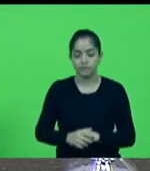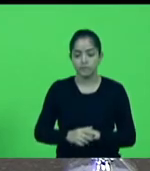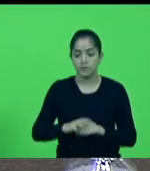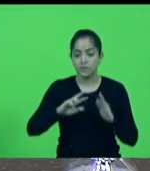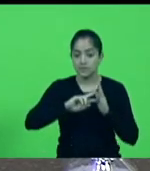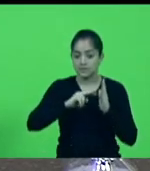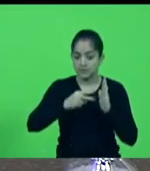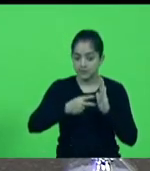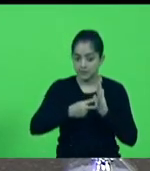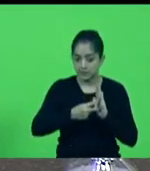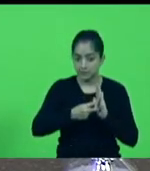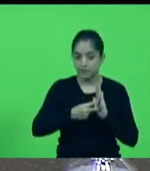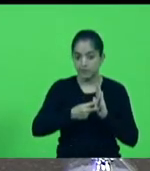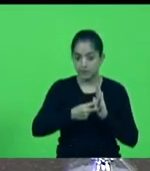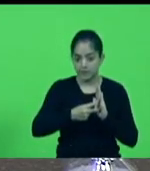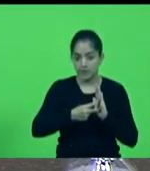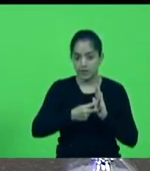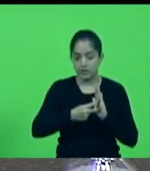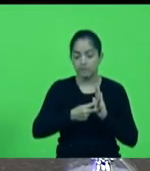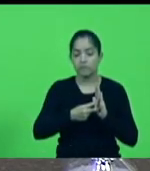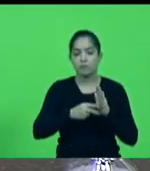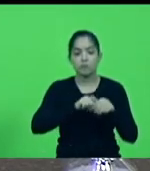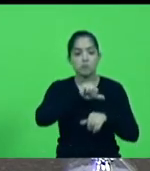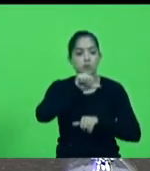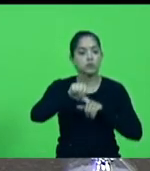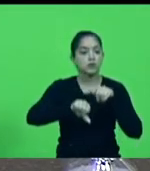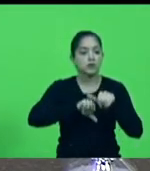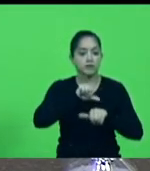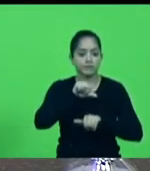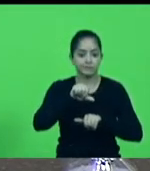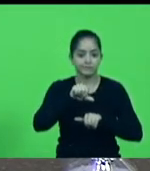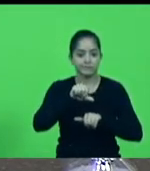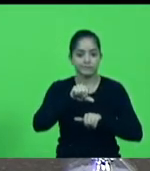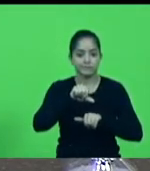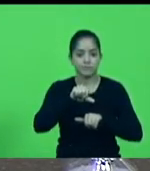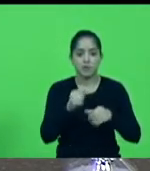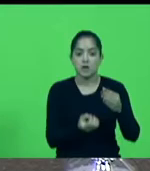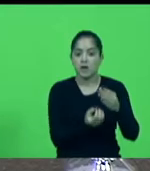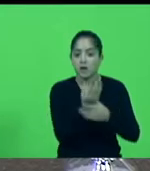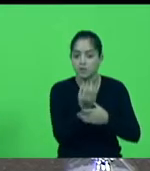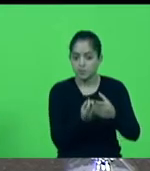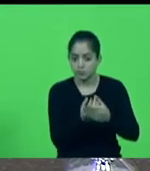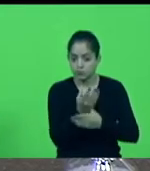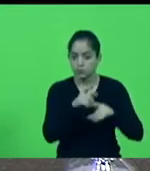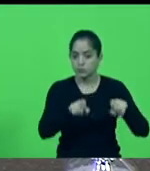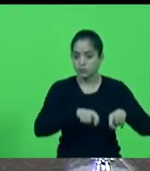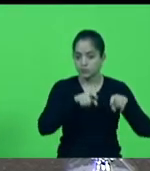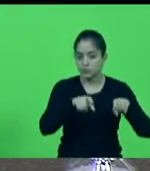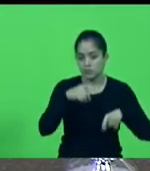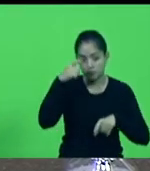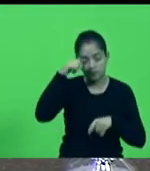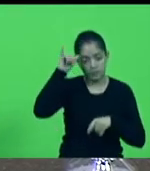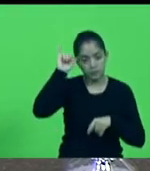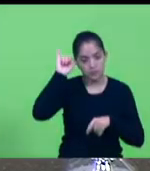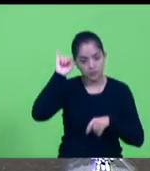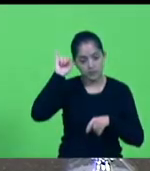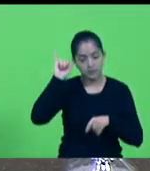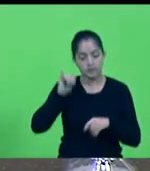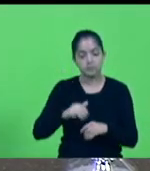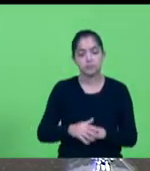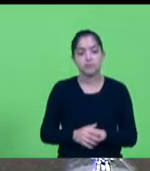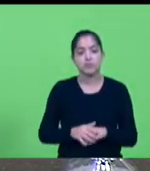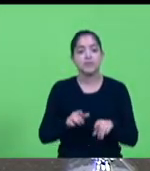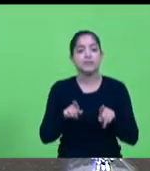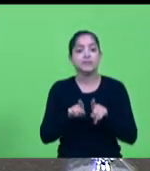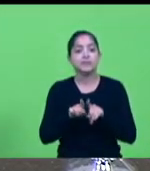Significava engessar de uma hora para outra a produção agropecuária do nosso estado e